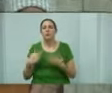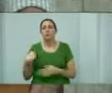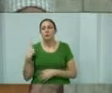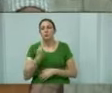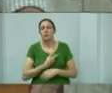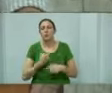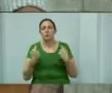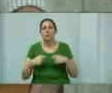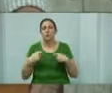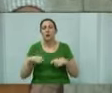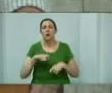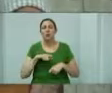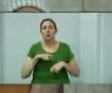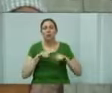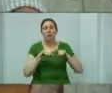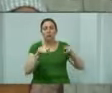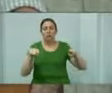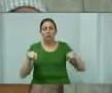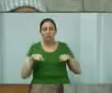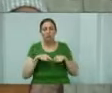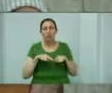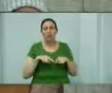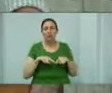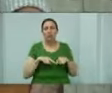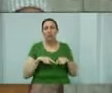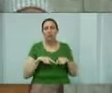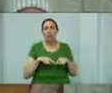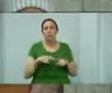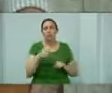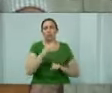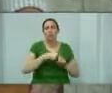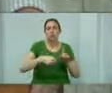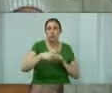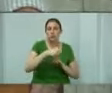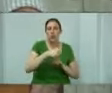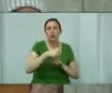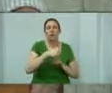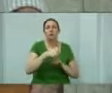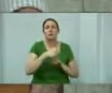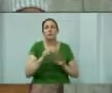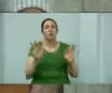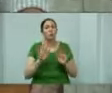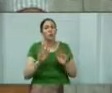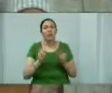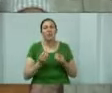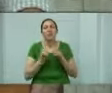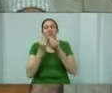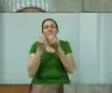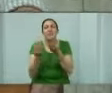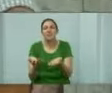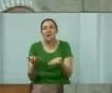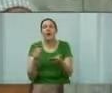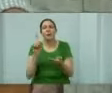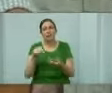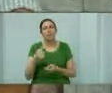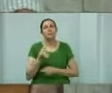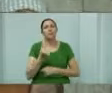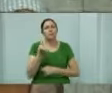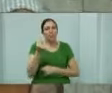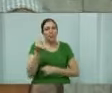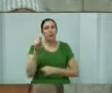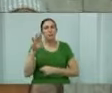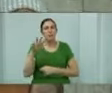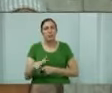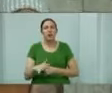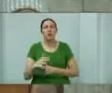ter lotes sociais. Eu falo assim, não é de dar lotes sociais. Nós temos que viabilizar a custos acessíveis, a